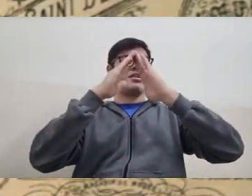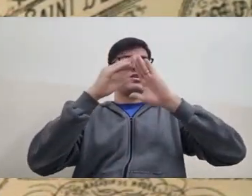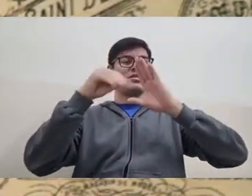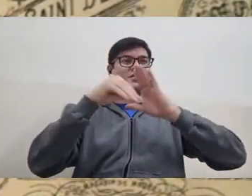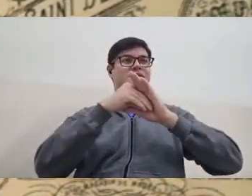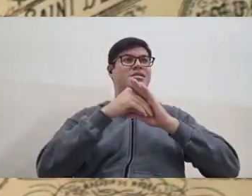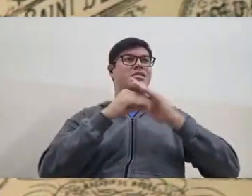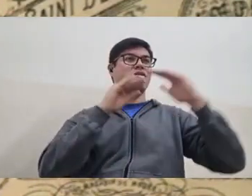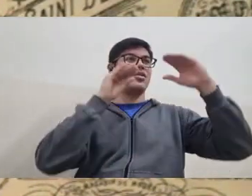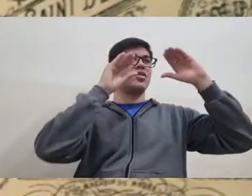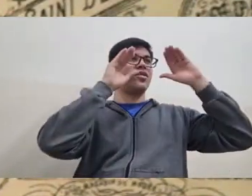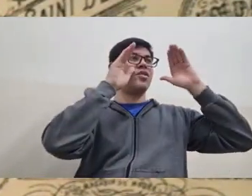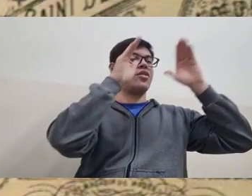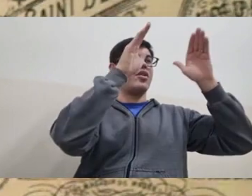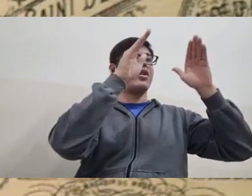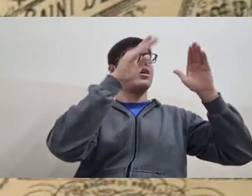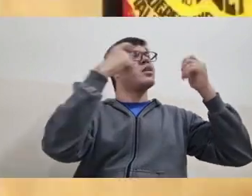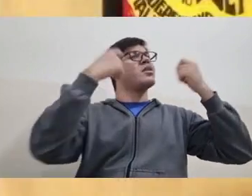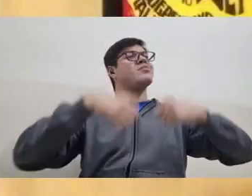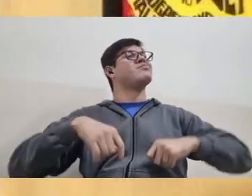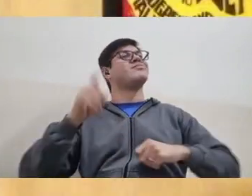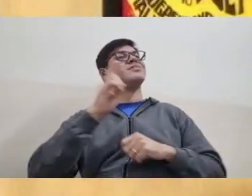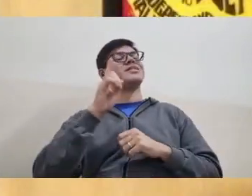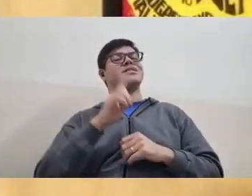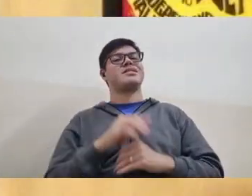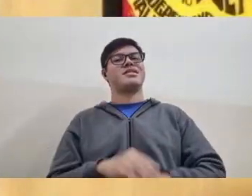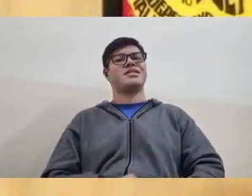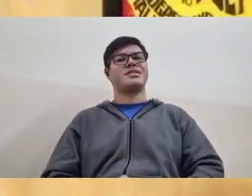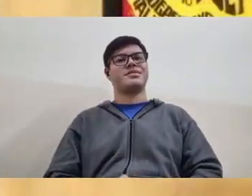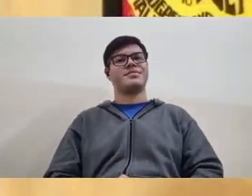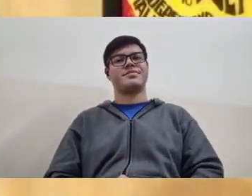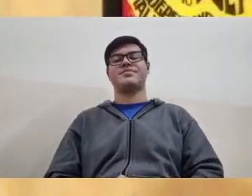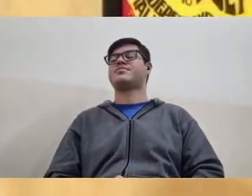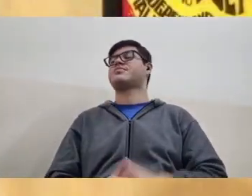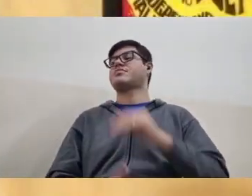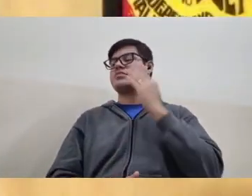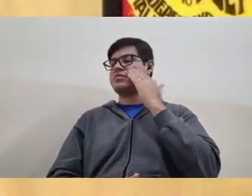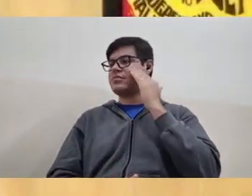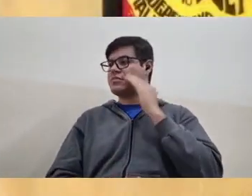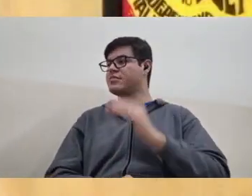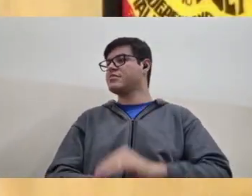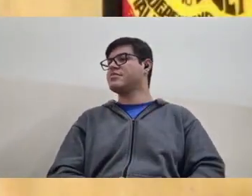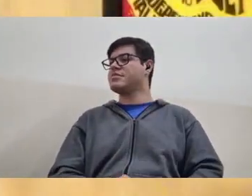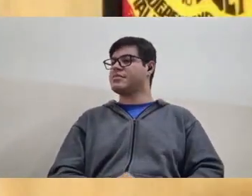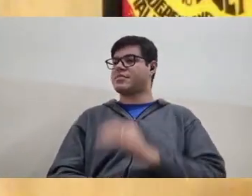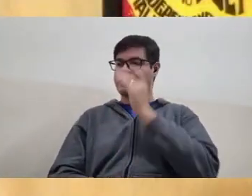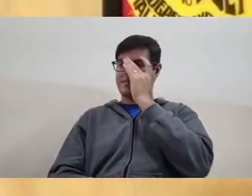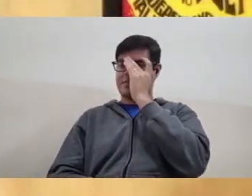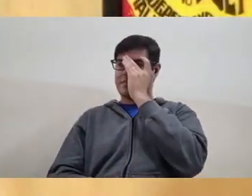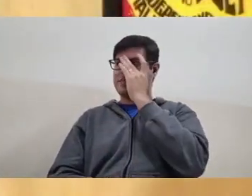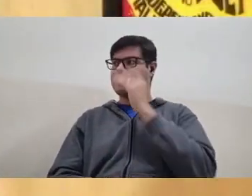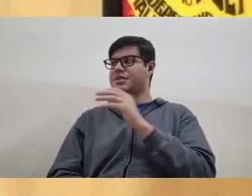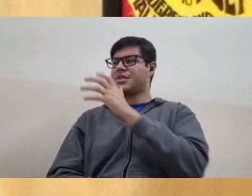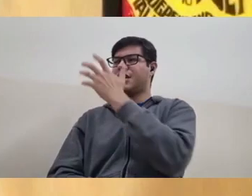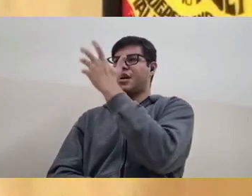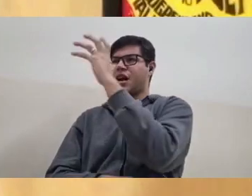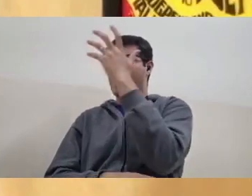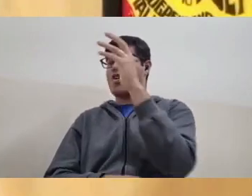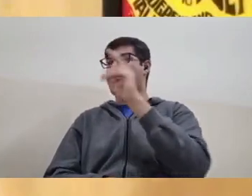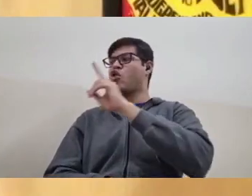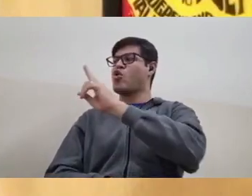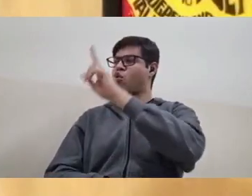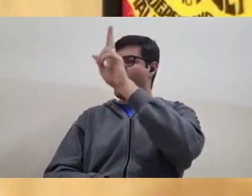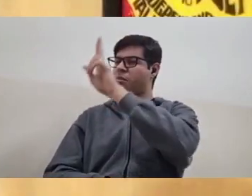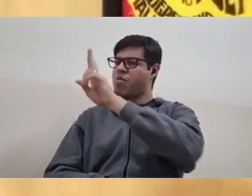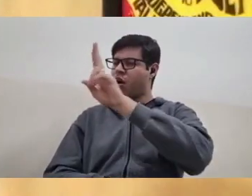tá Que muito beleza. gostoso. Bom, a gente está falando de sibipiruna, espatódia, da murta. Espatódia e murta não